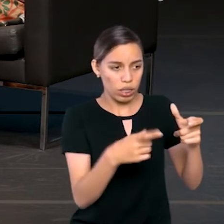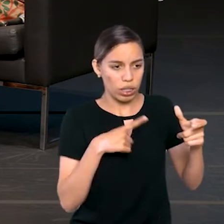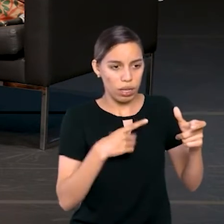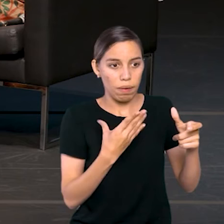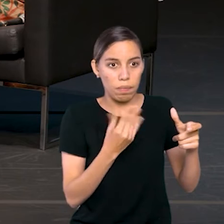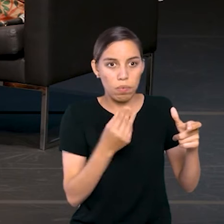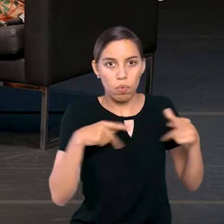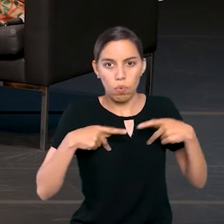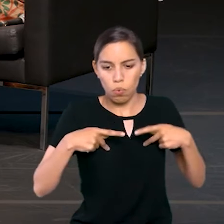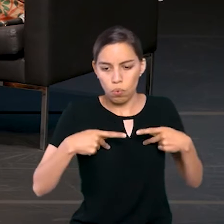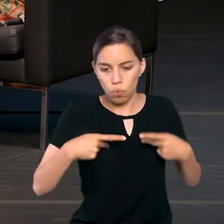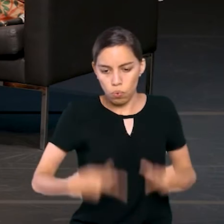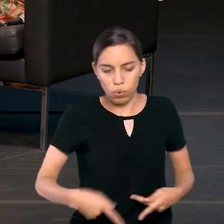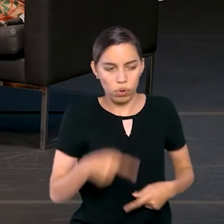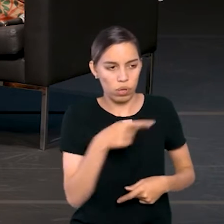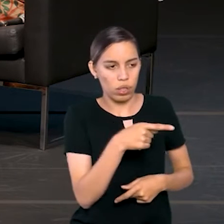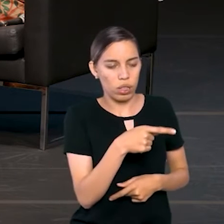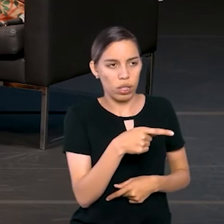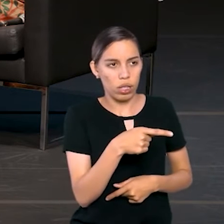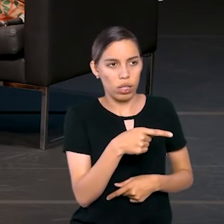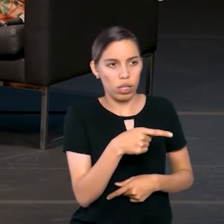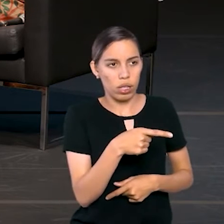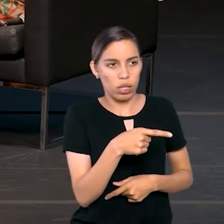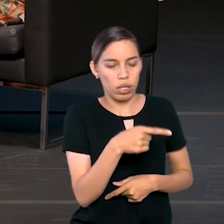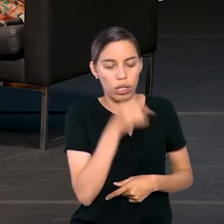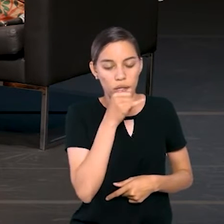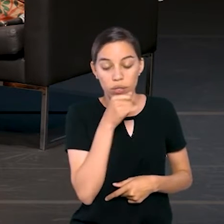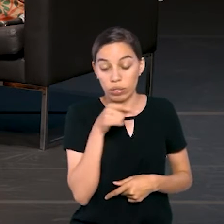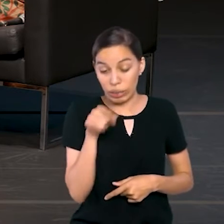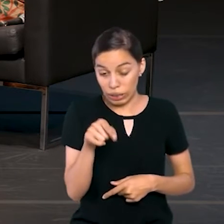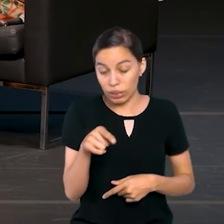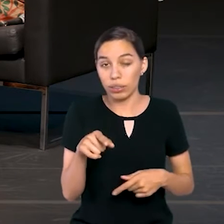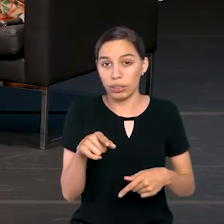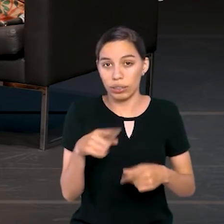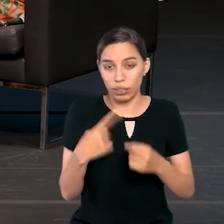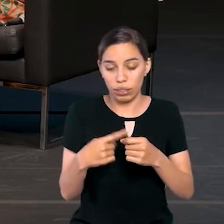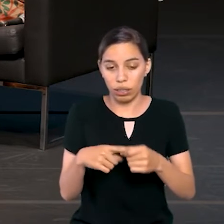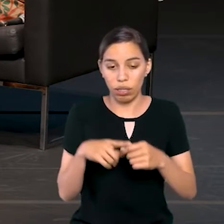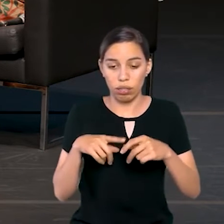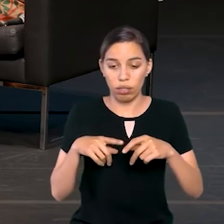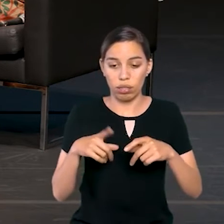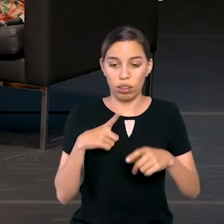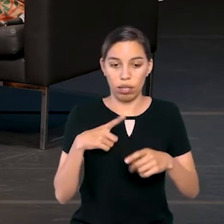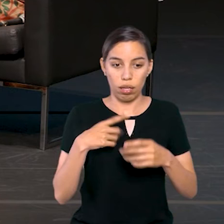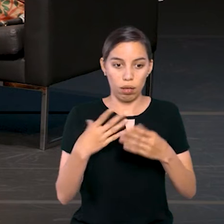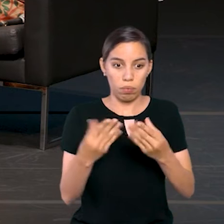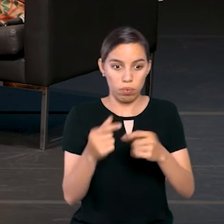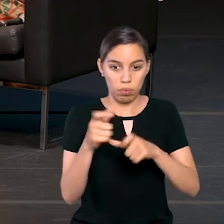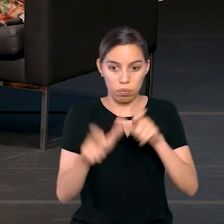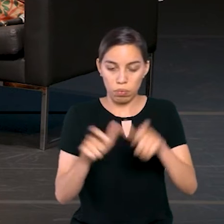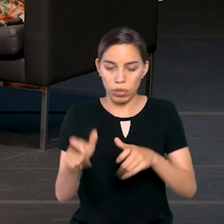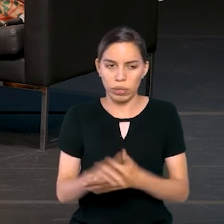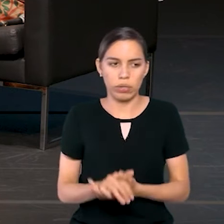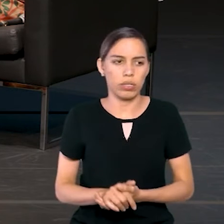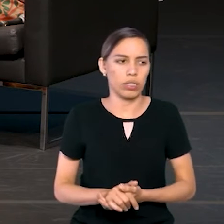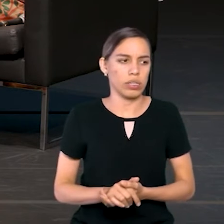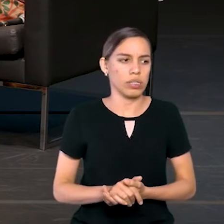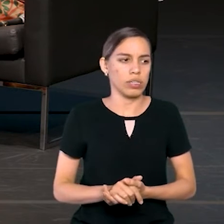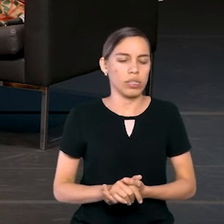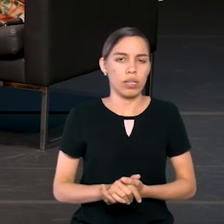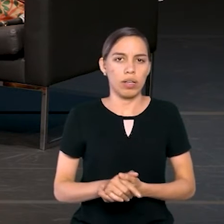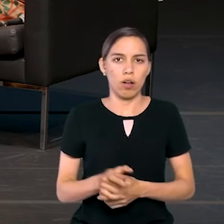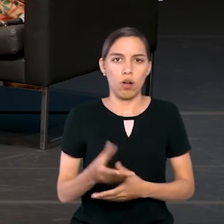o maior trabalho que tem é o que fazer com o tal do lixo, né? Um